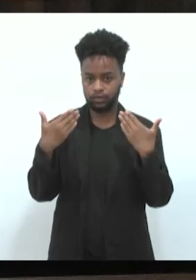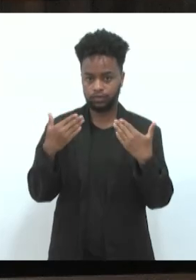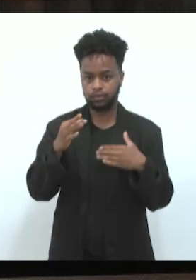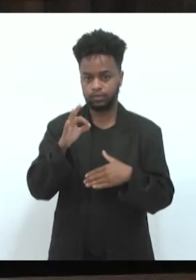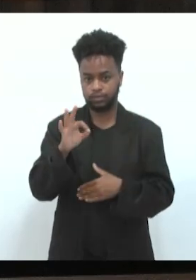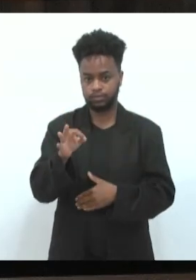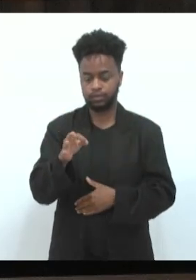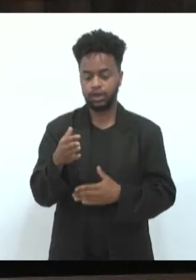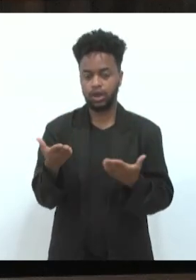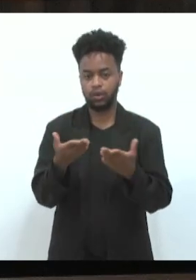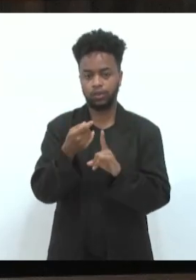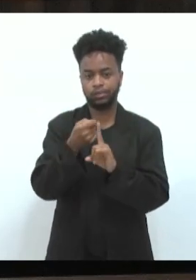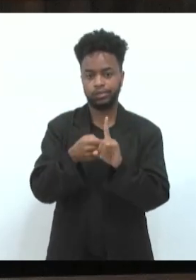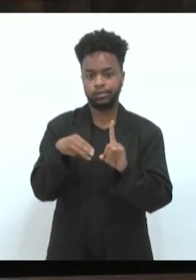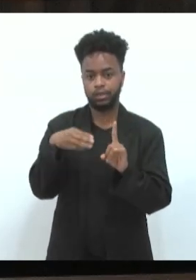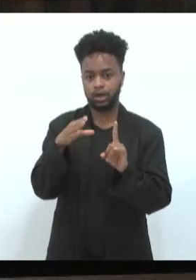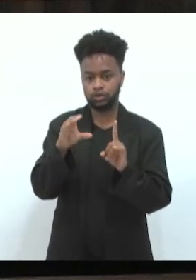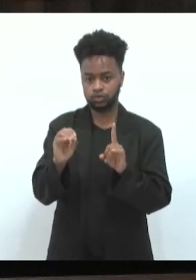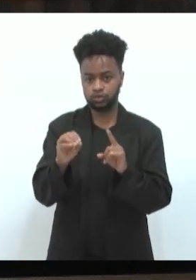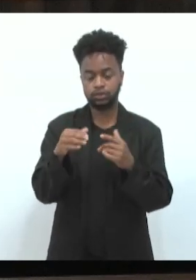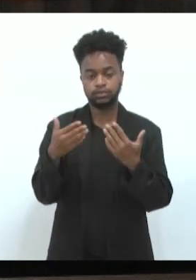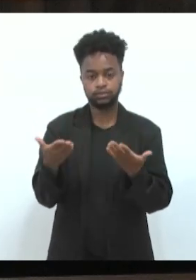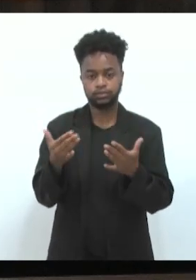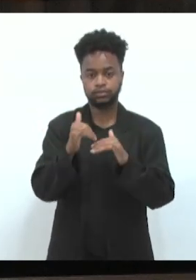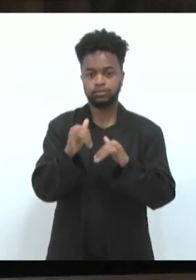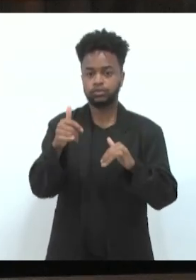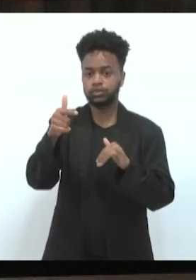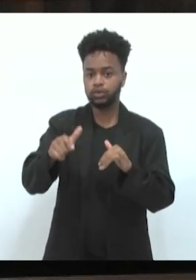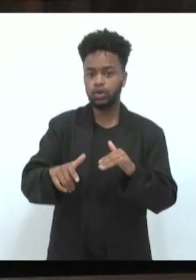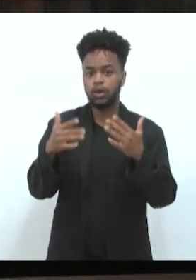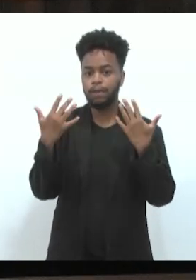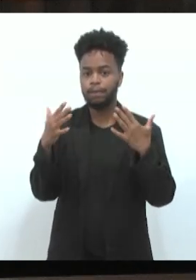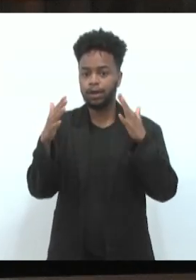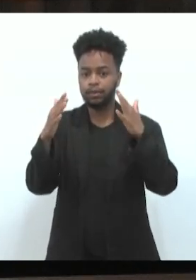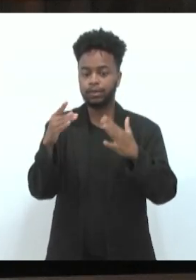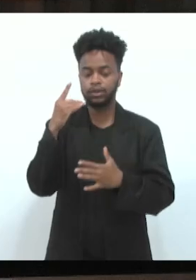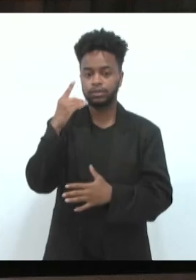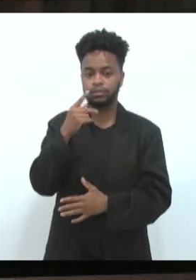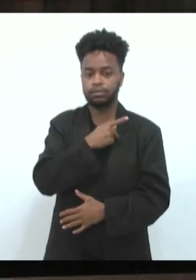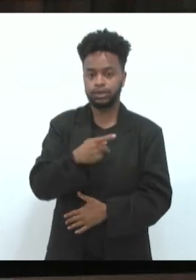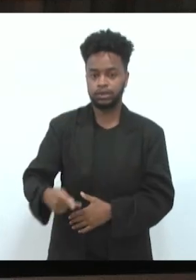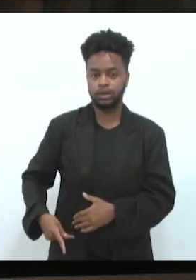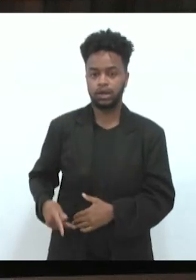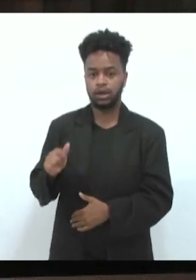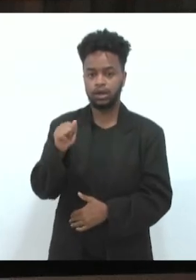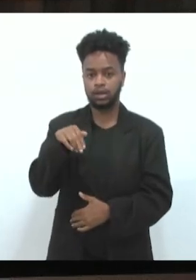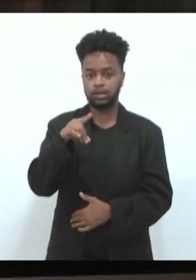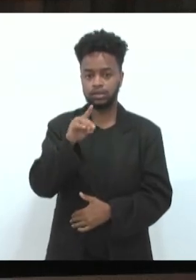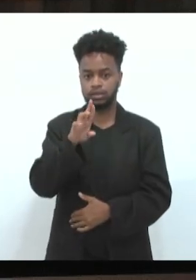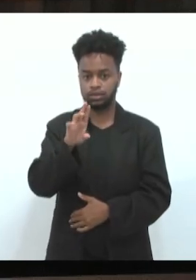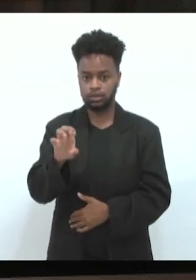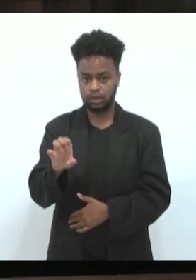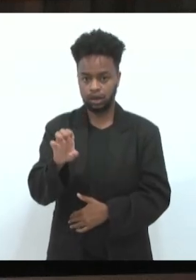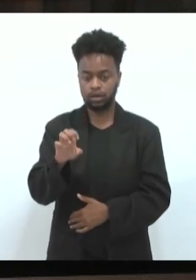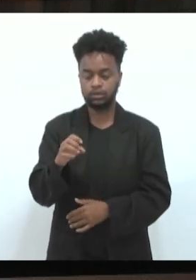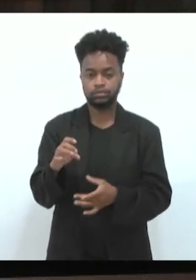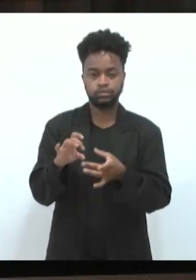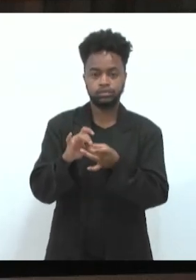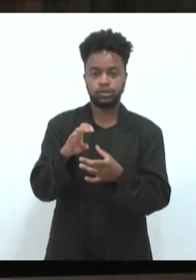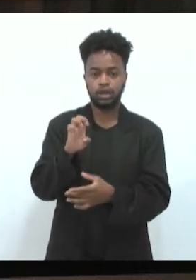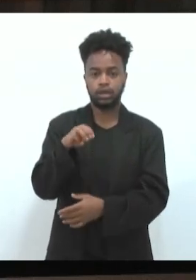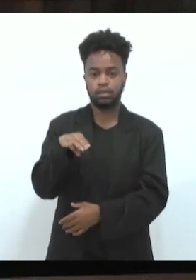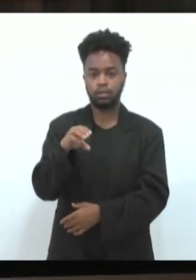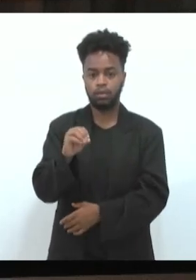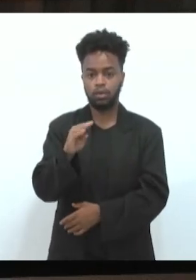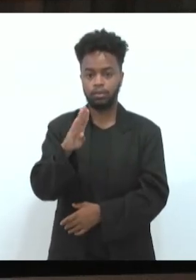nesse mês de março. Então, parabéns, presidente André, presidente da EMOP, agradecer